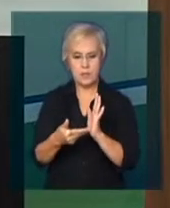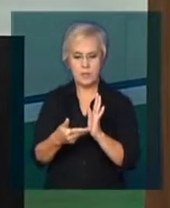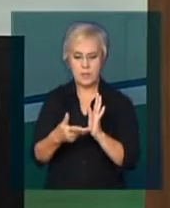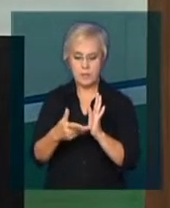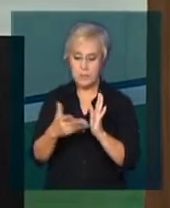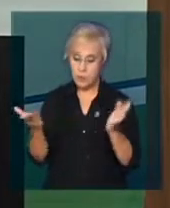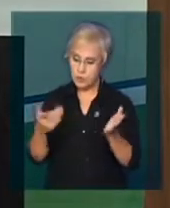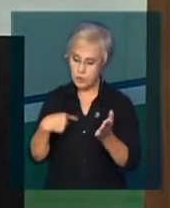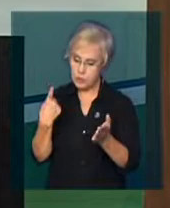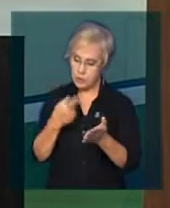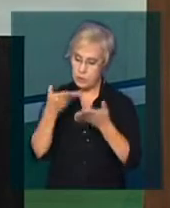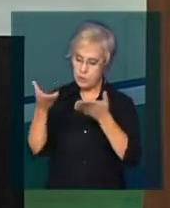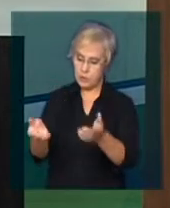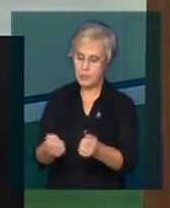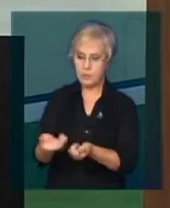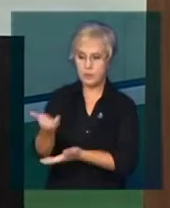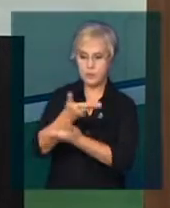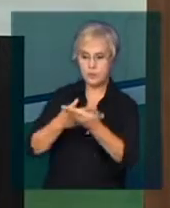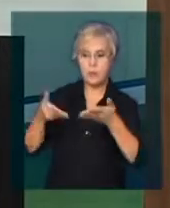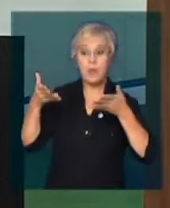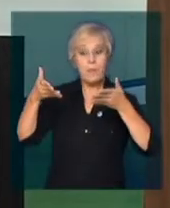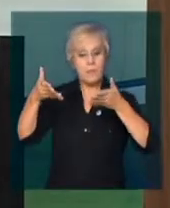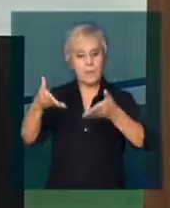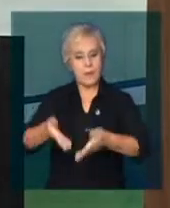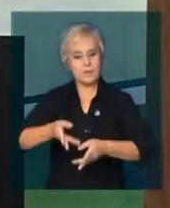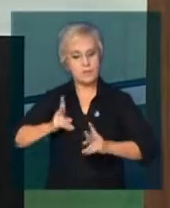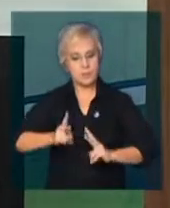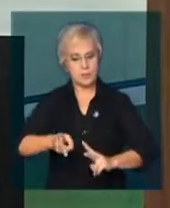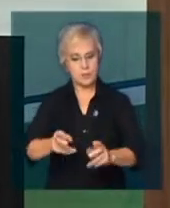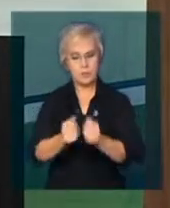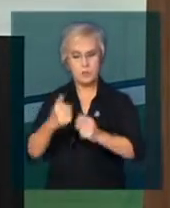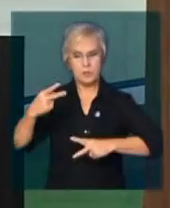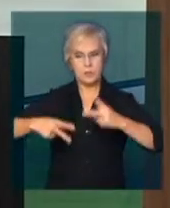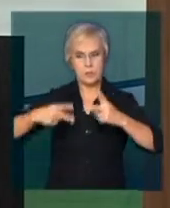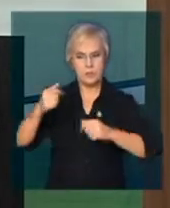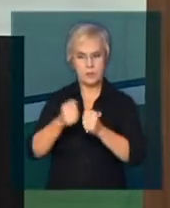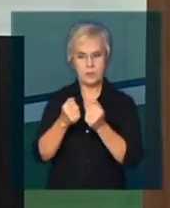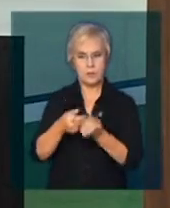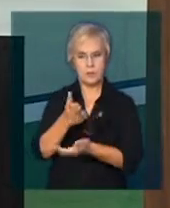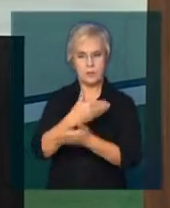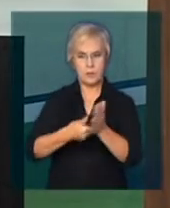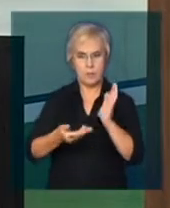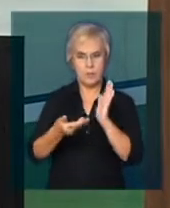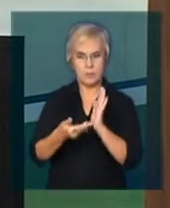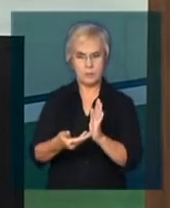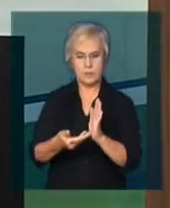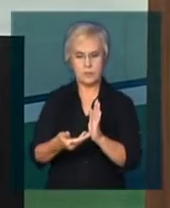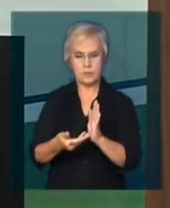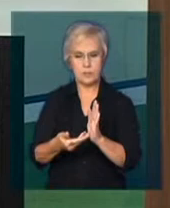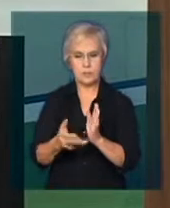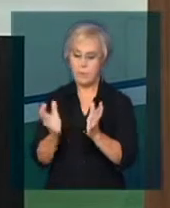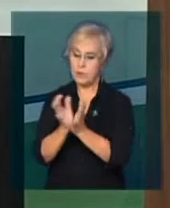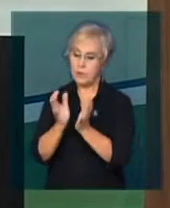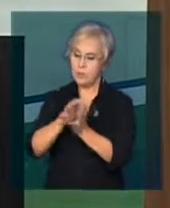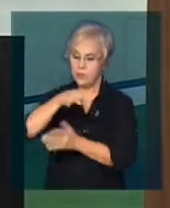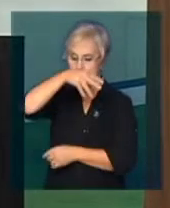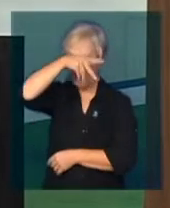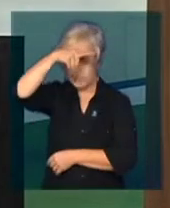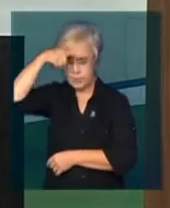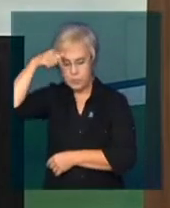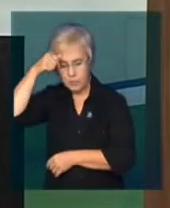anfitriar aqui, que participa ativamente desses debates dentro da Câmara dos Deputados, ela, além